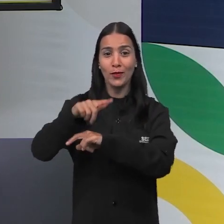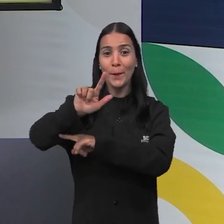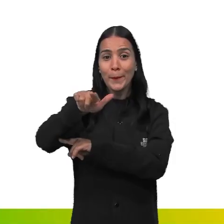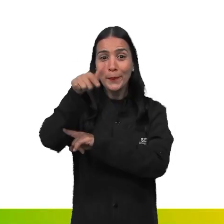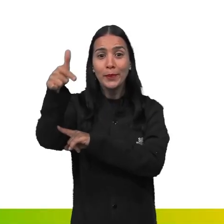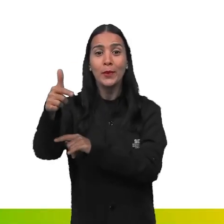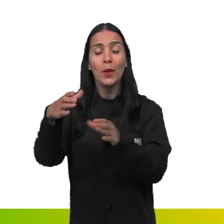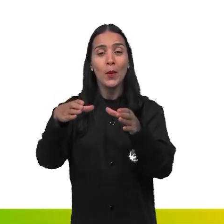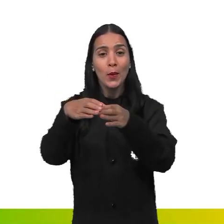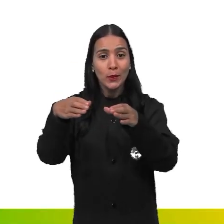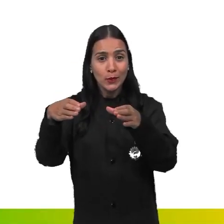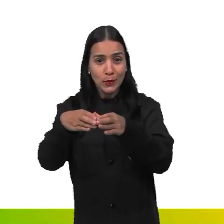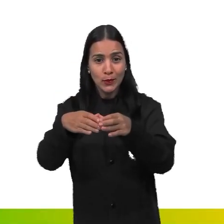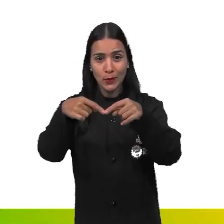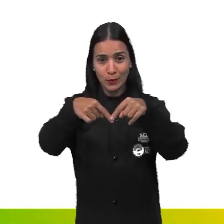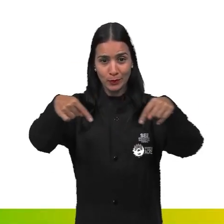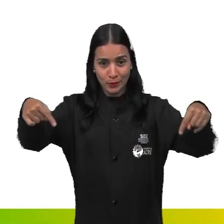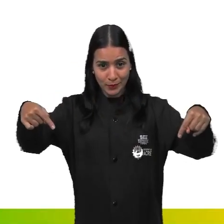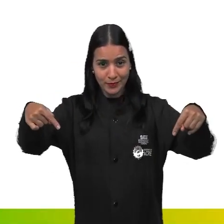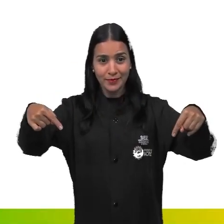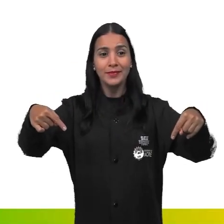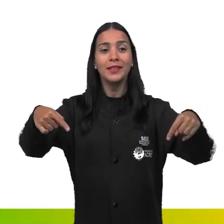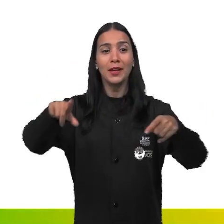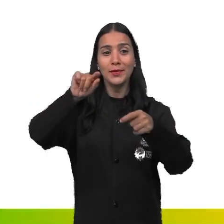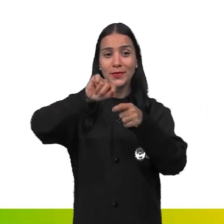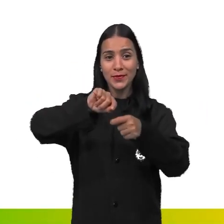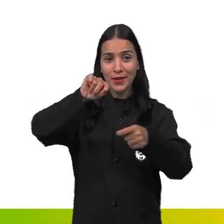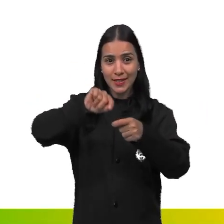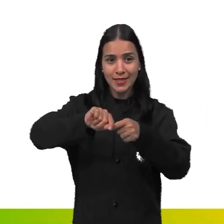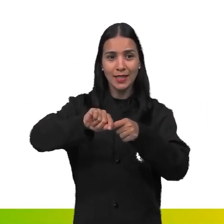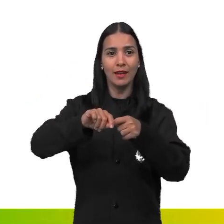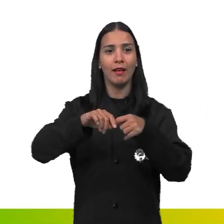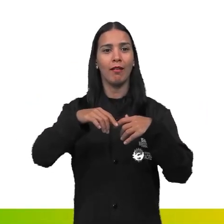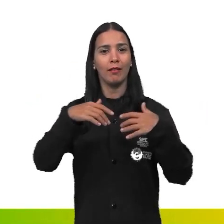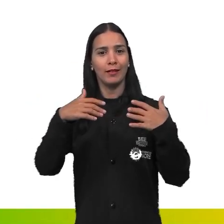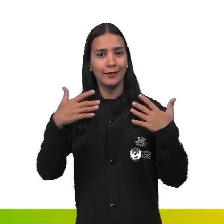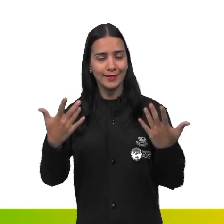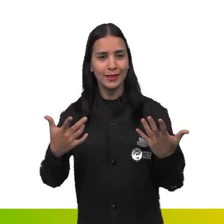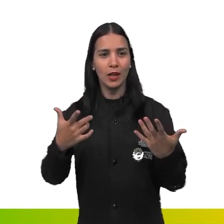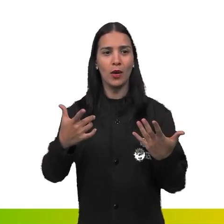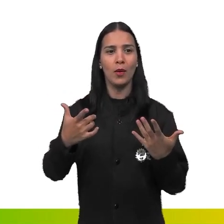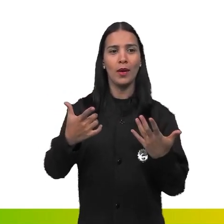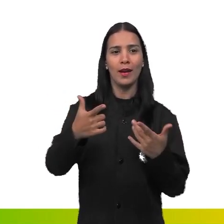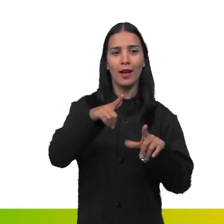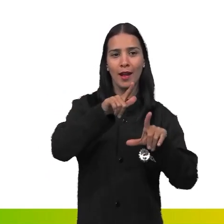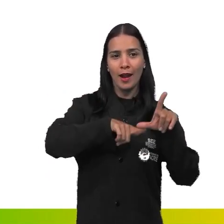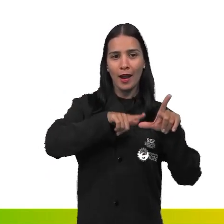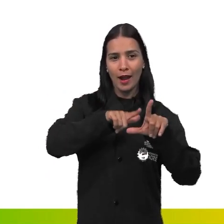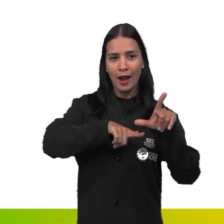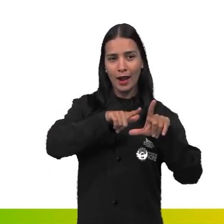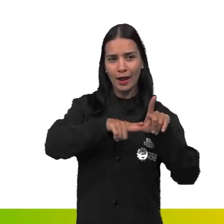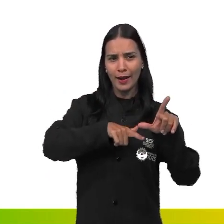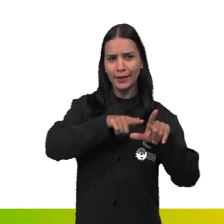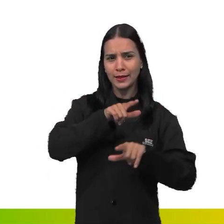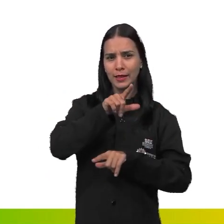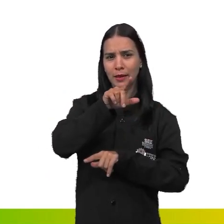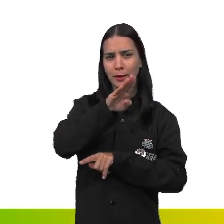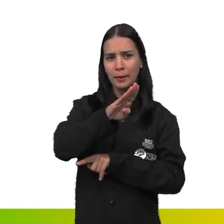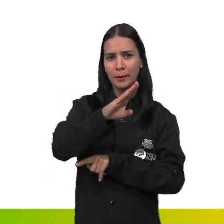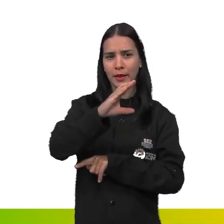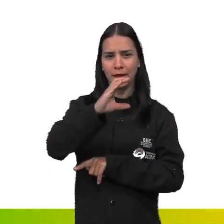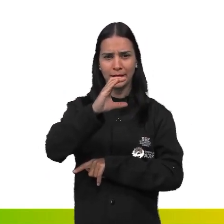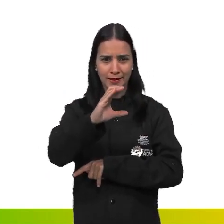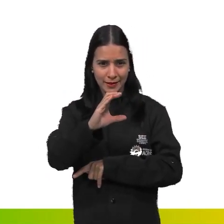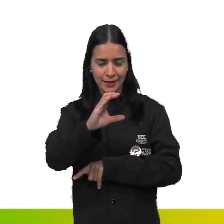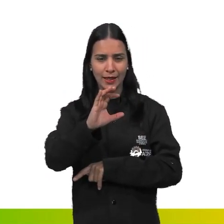tem adversário, ó. A alternativa B tem adversário ok, oponente ok, rival ok. Inimigo, a gente já falou que não